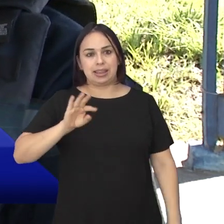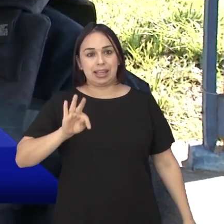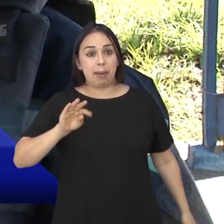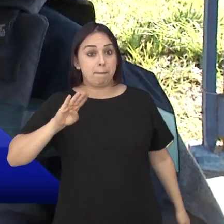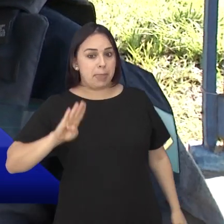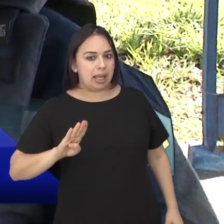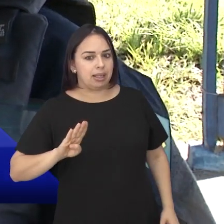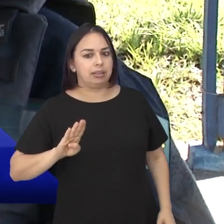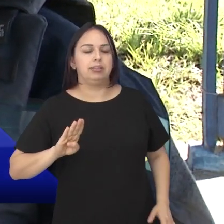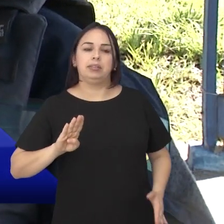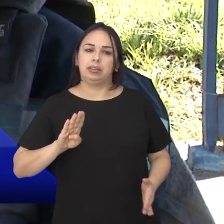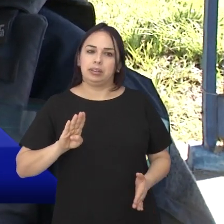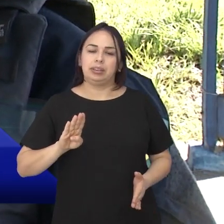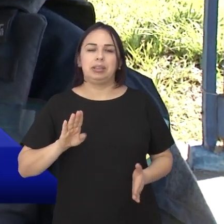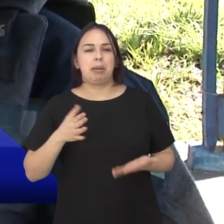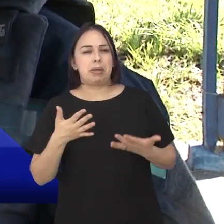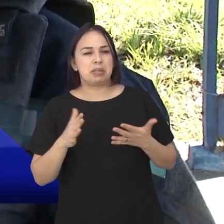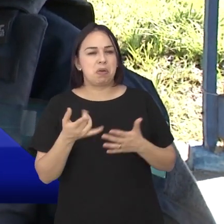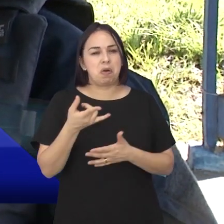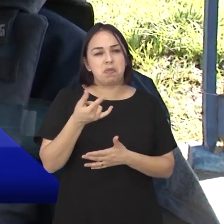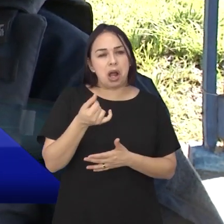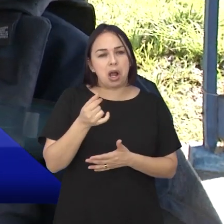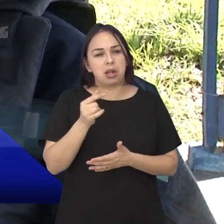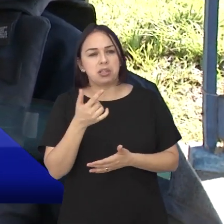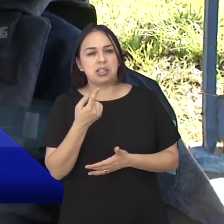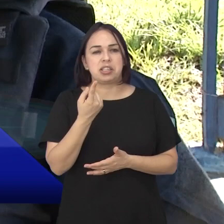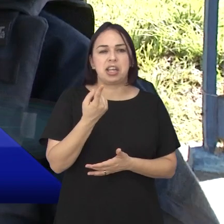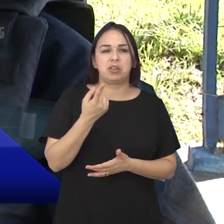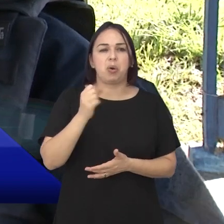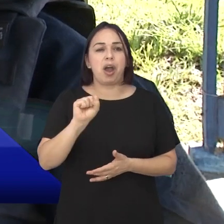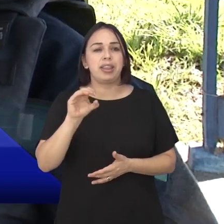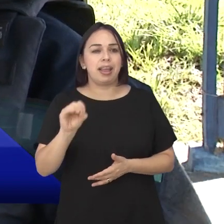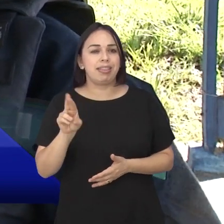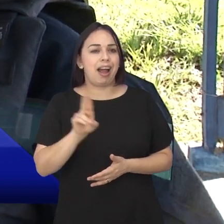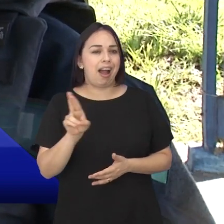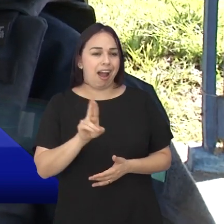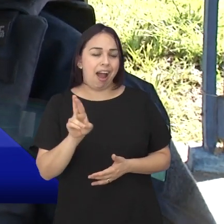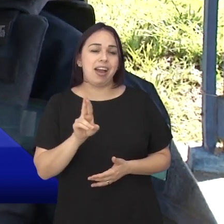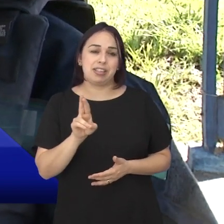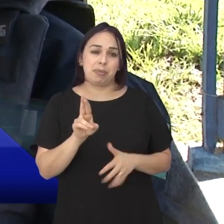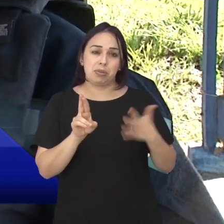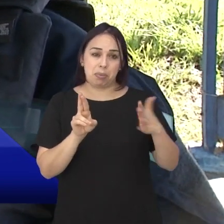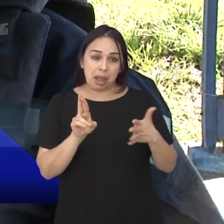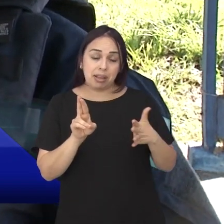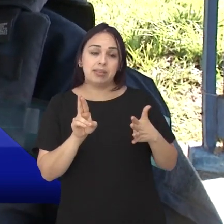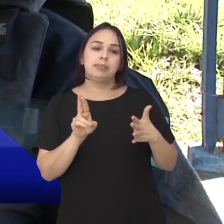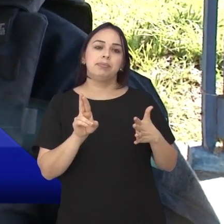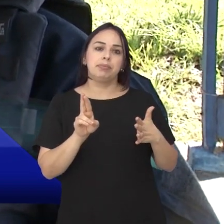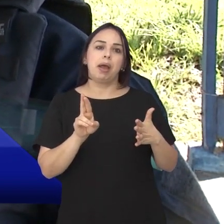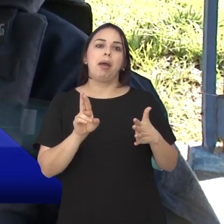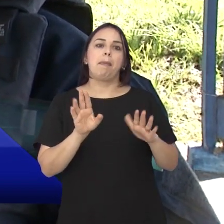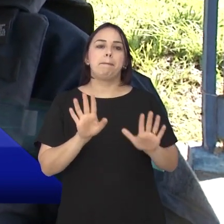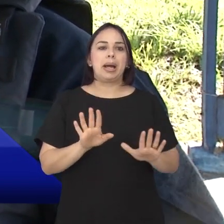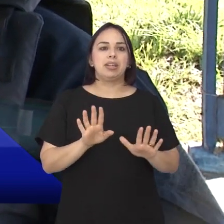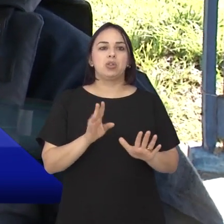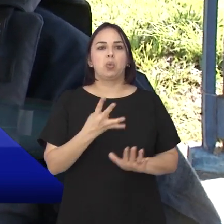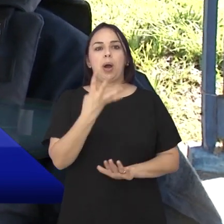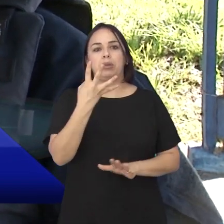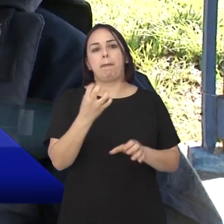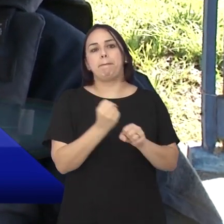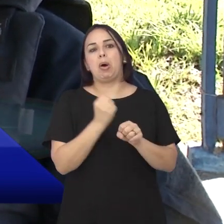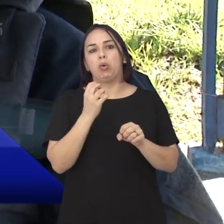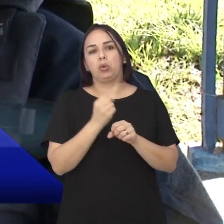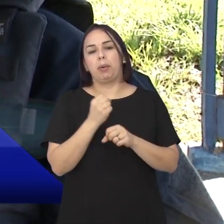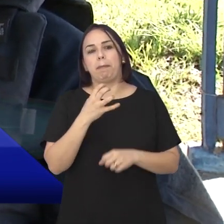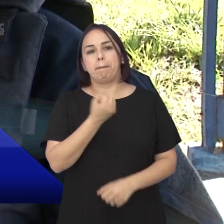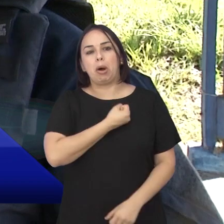CTB, é uma infração ainda média, né? Em torno de R$ 130,16, mas 4 pontos